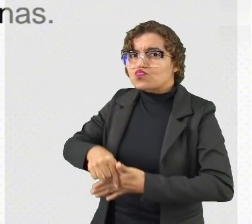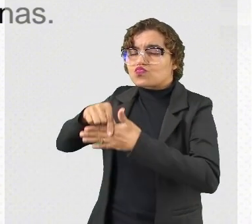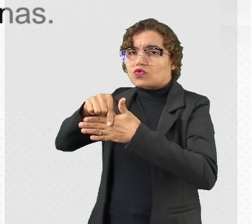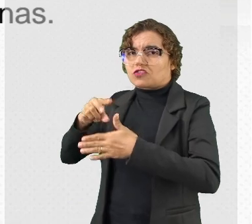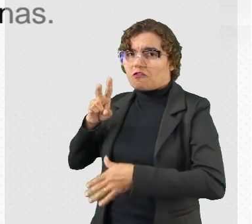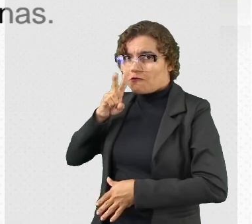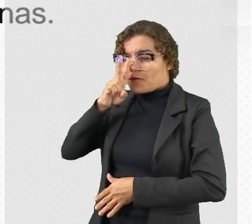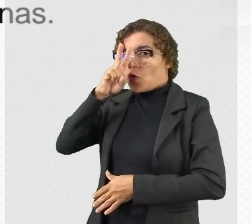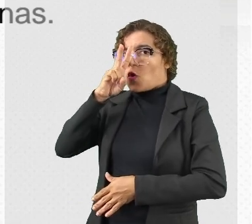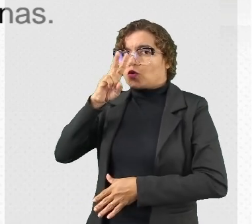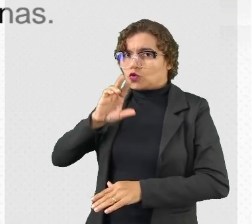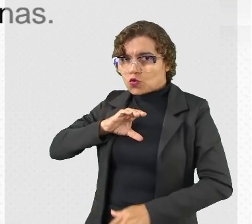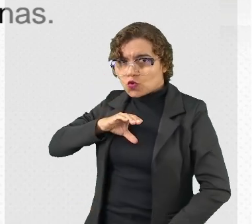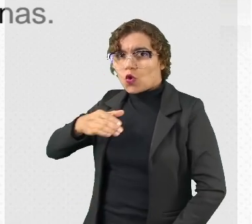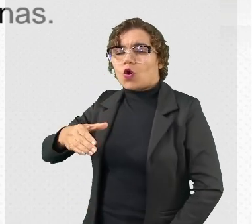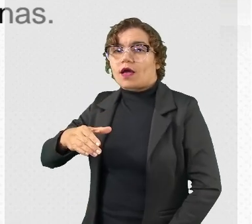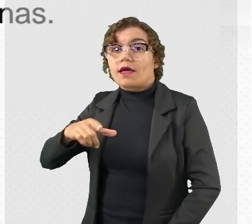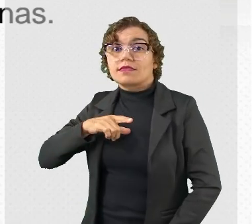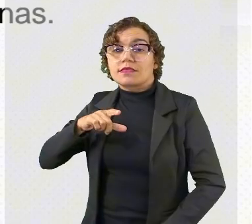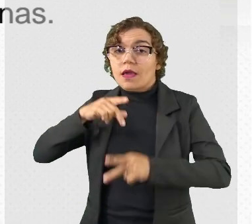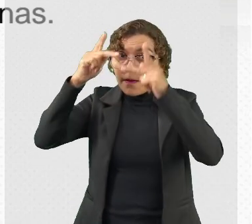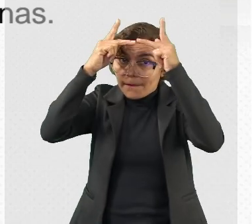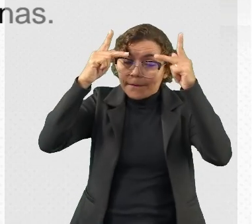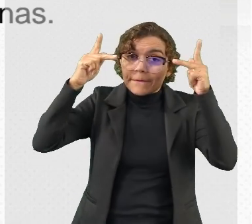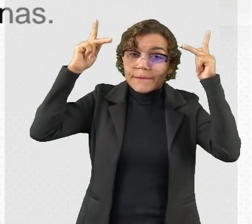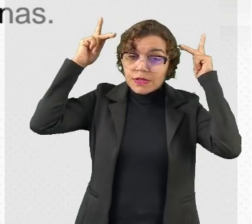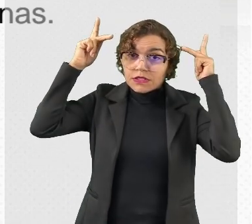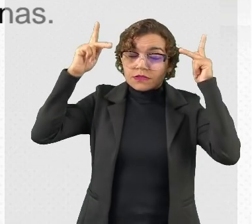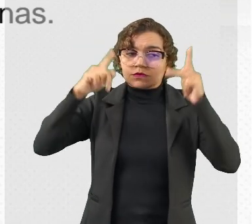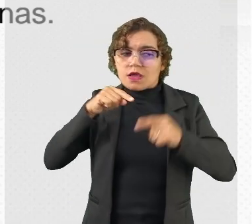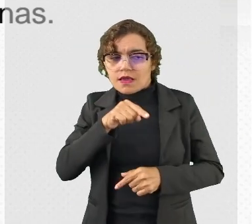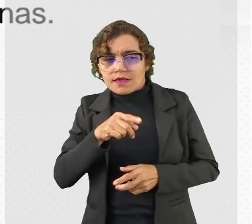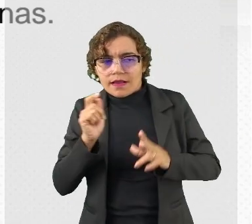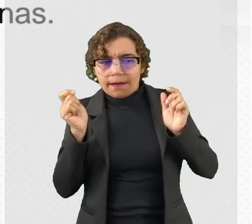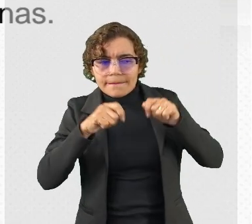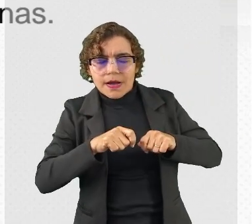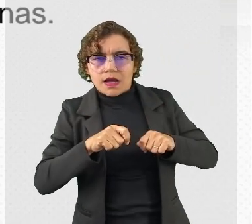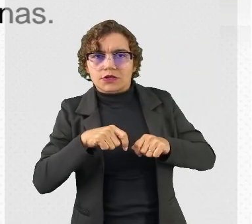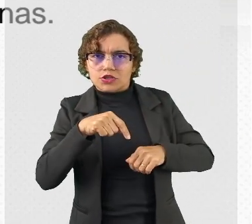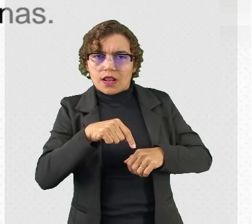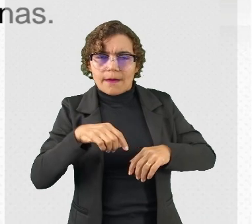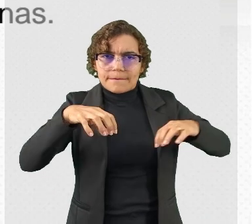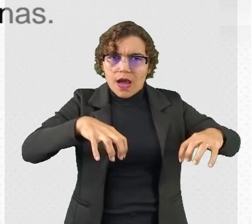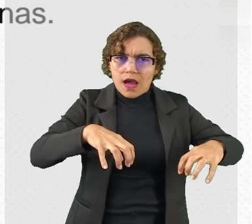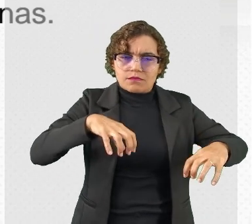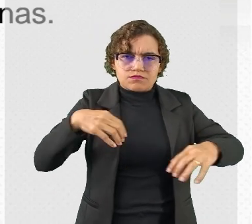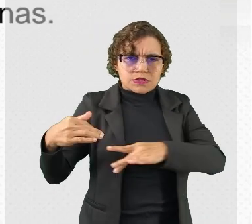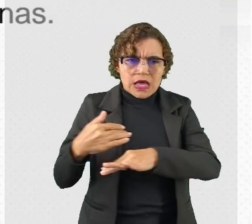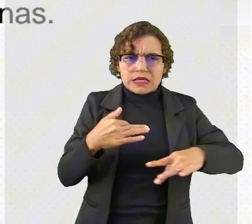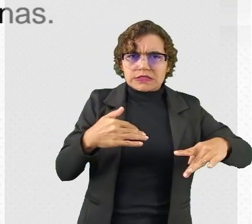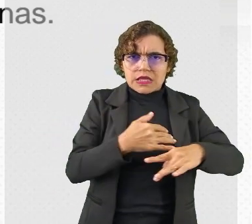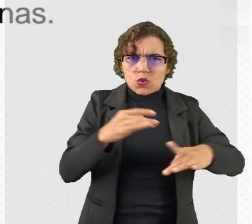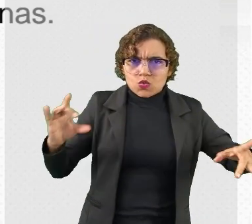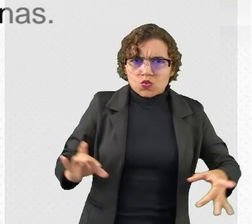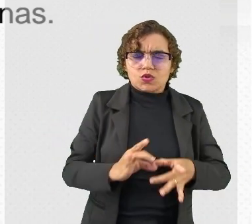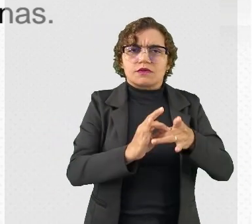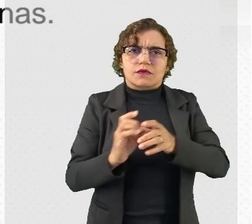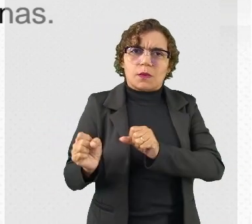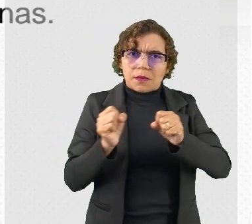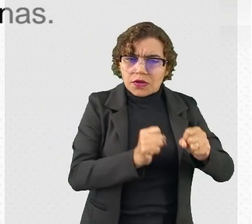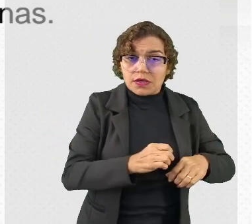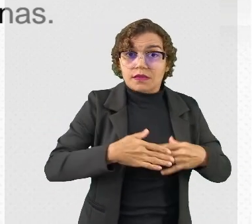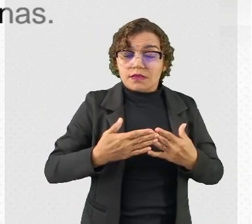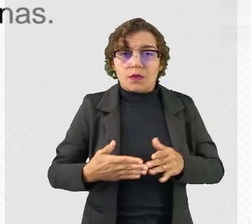astuto, que no caso aqui é o príncipe, capaz de unificar e manter o poder diante das constantes ameaças externas e internas. Então,